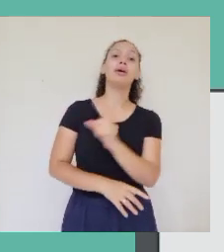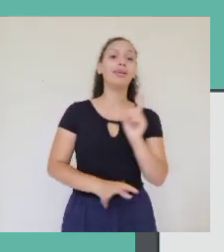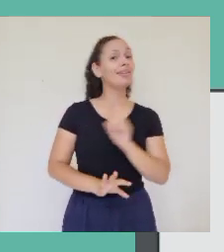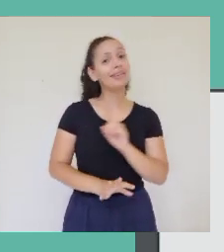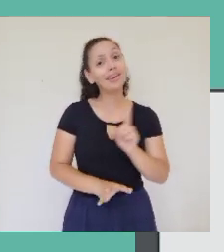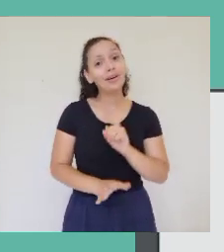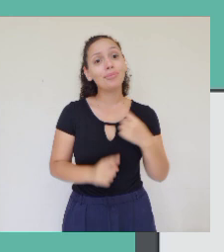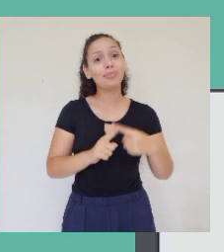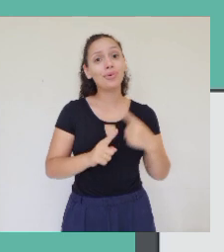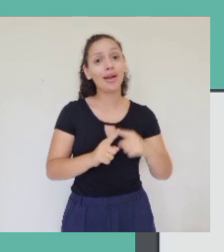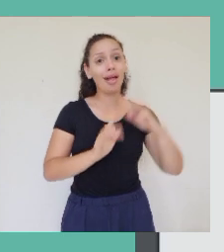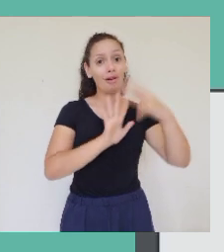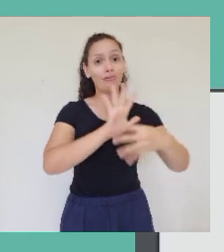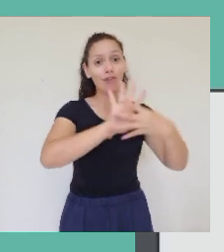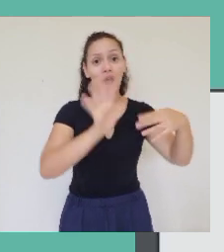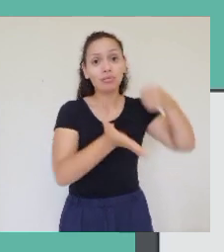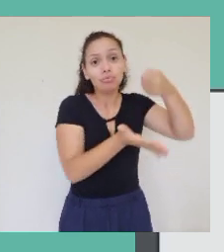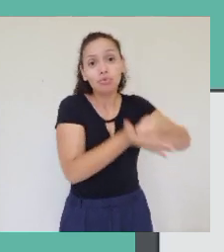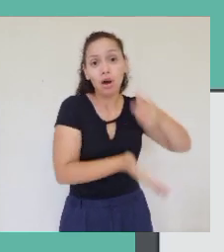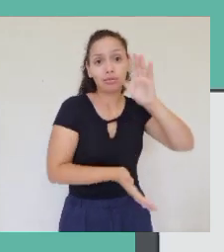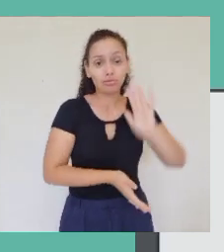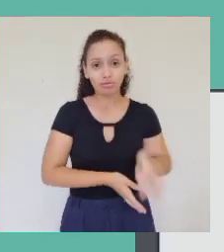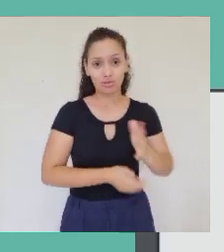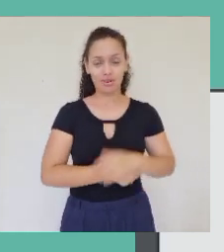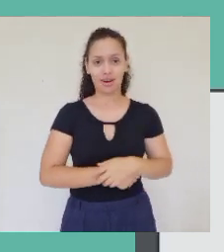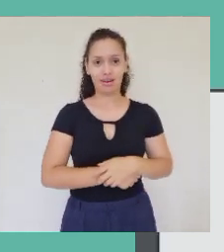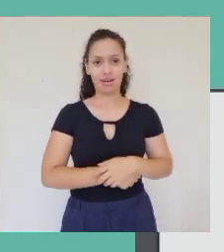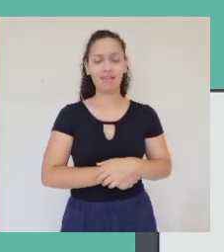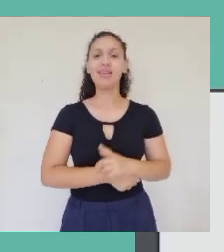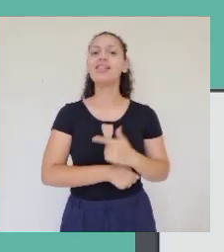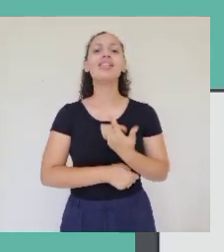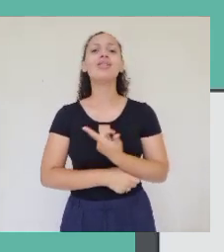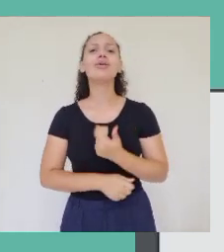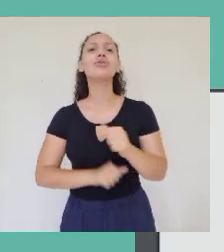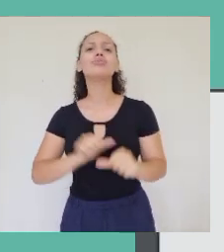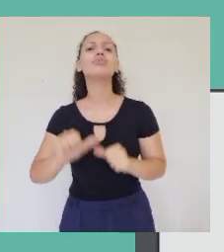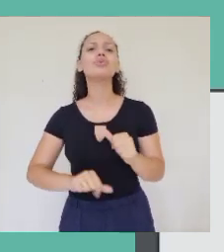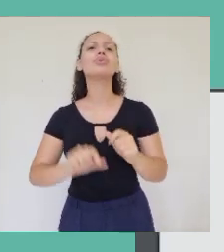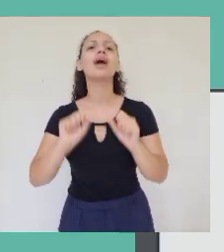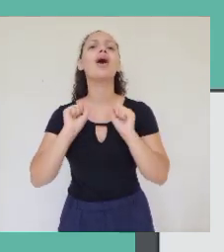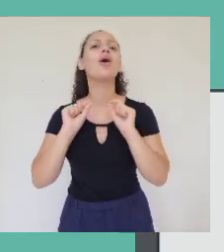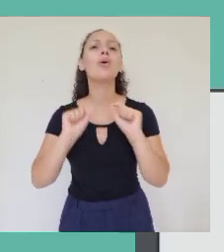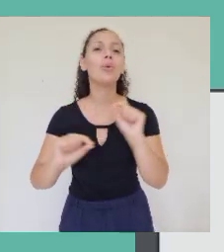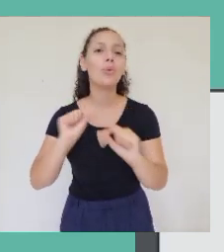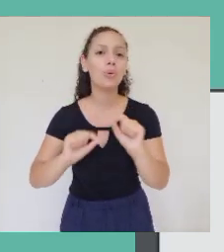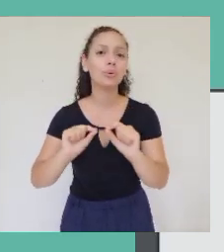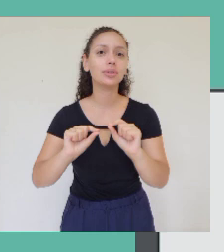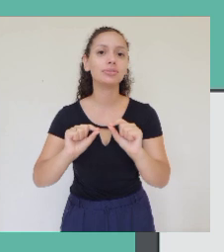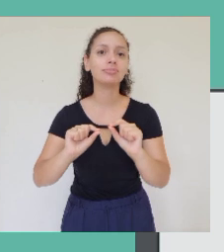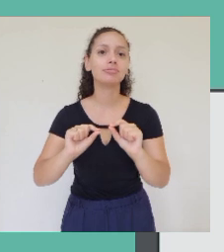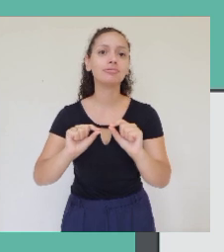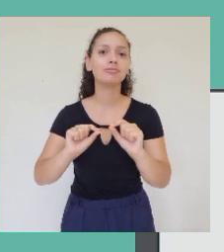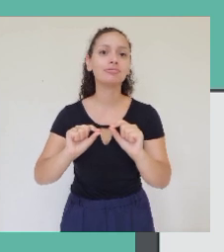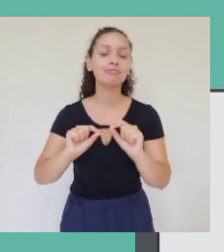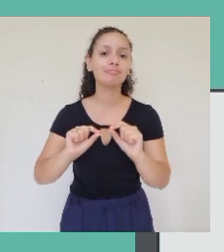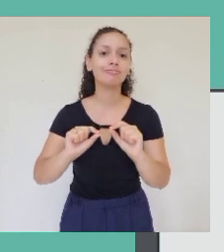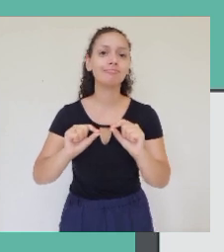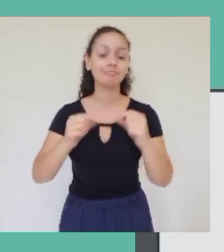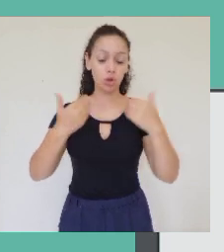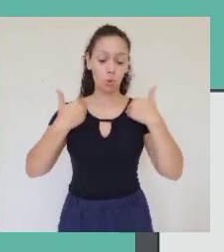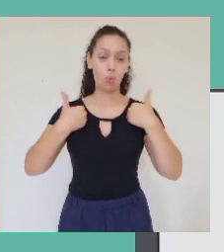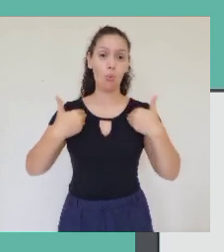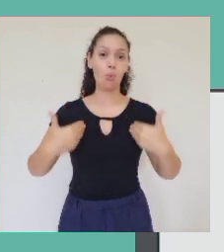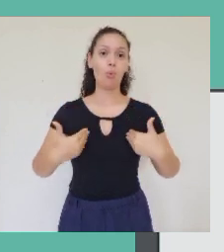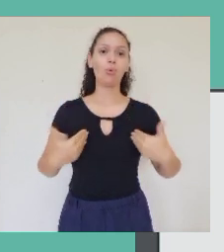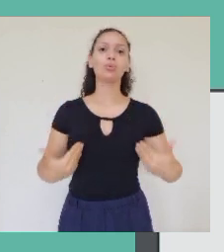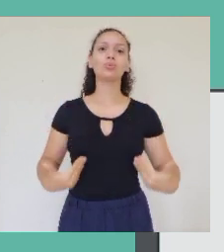isso. Então, o que a gente modifica? A gente consegue modificar, melhorar a nossa postura enquanto estamos em sala de aula,